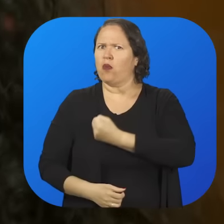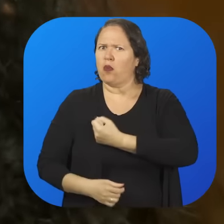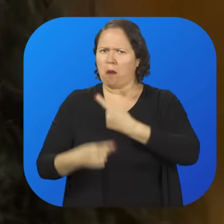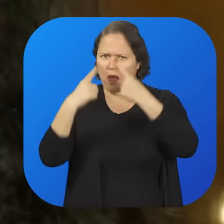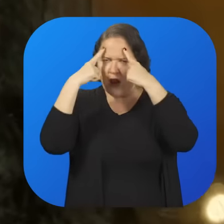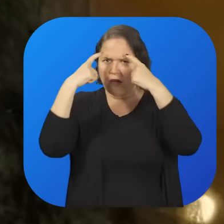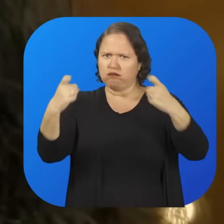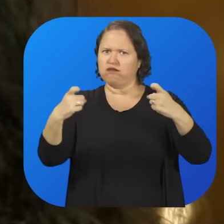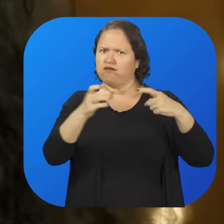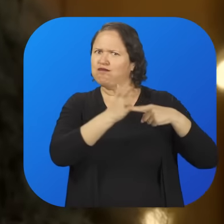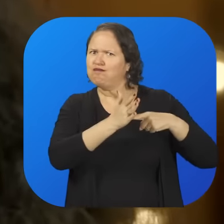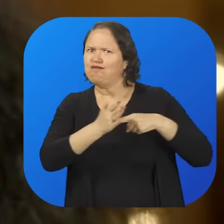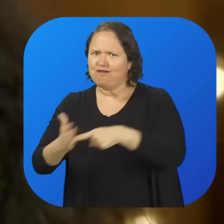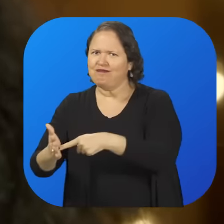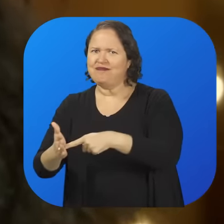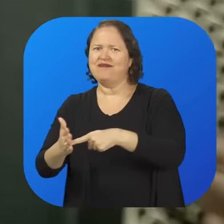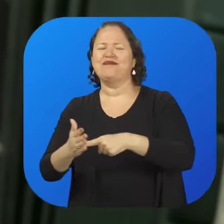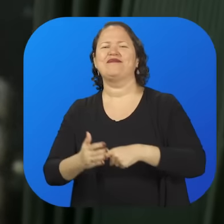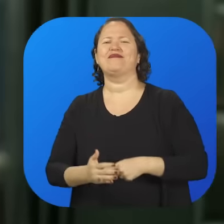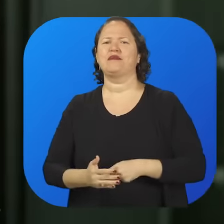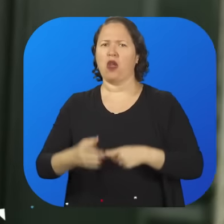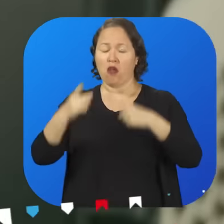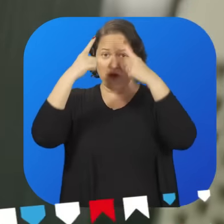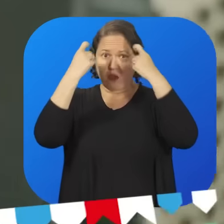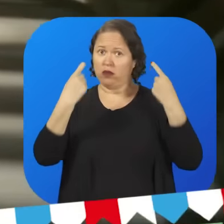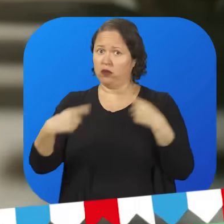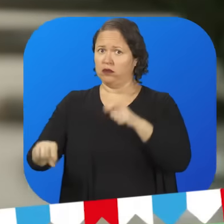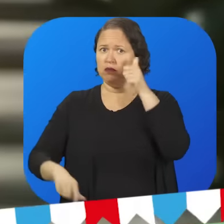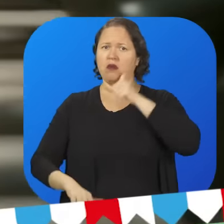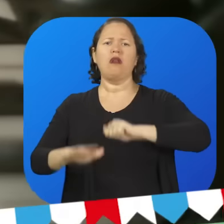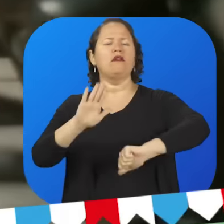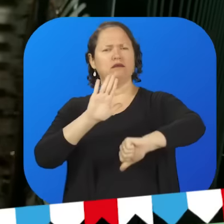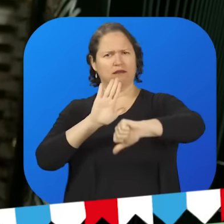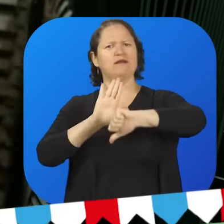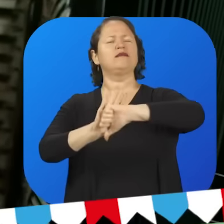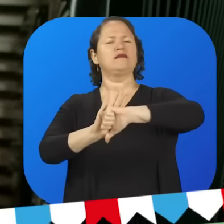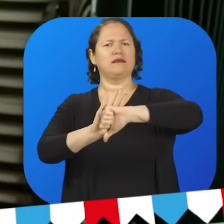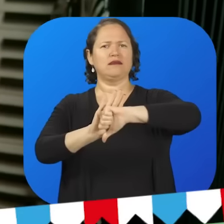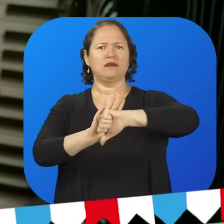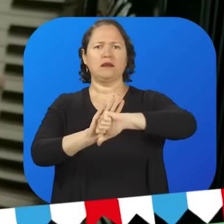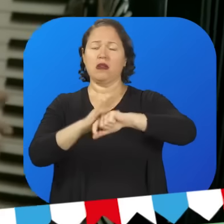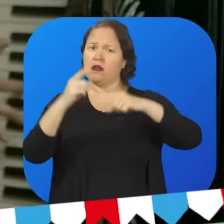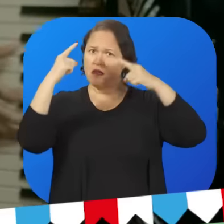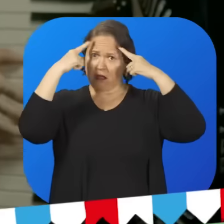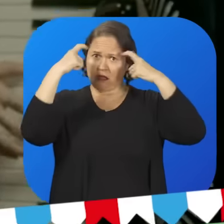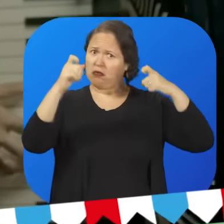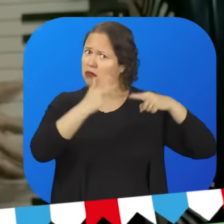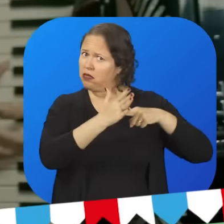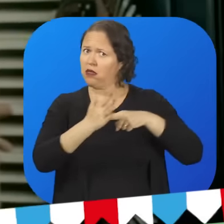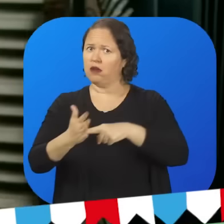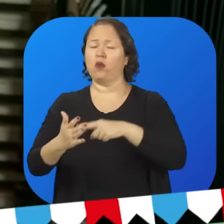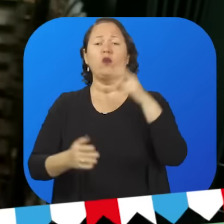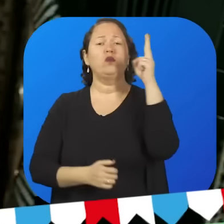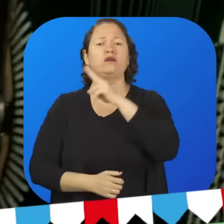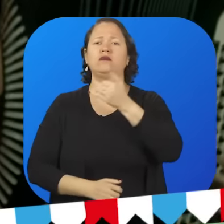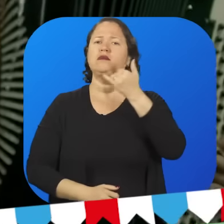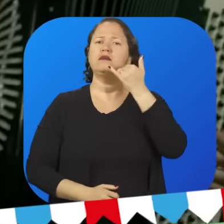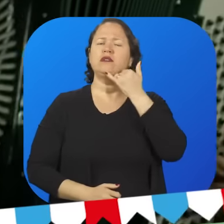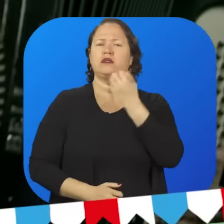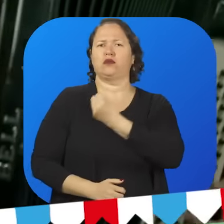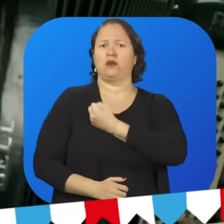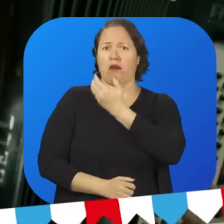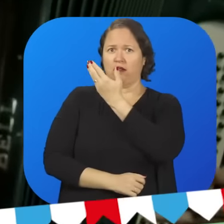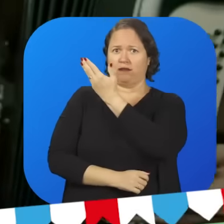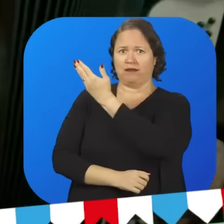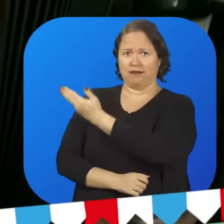Atenção, preparar pra denunciar. Violência contra a mulher é crime. Denuncie. Para urgência,